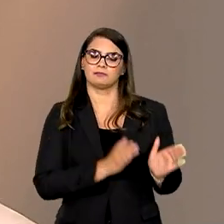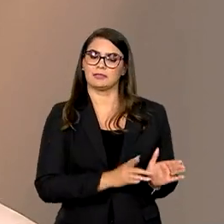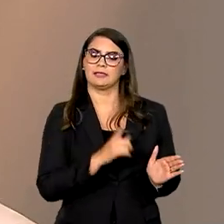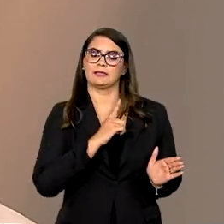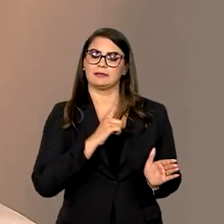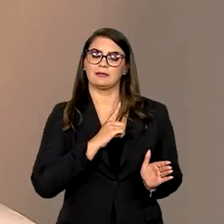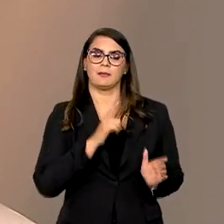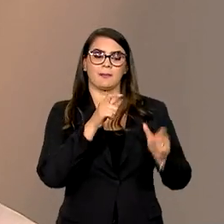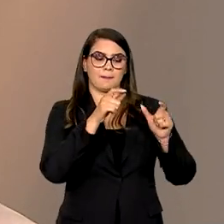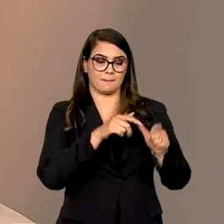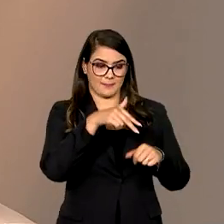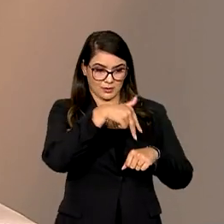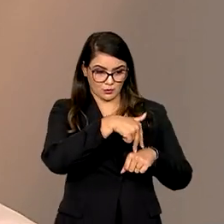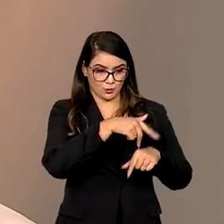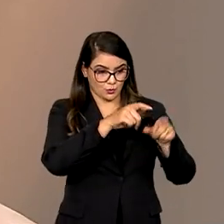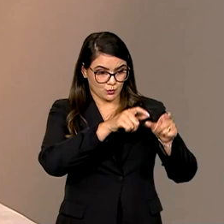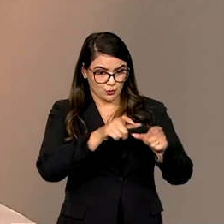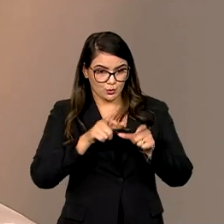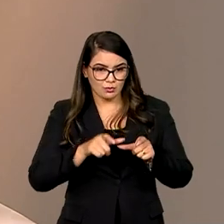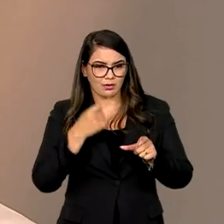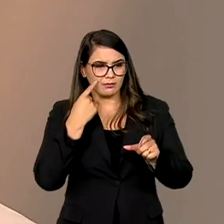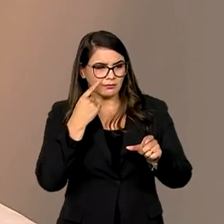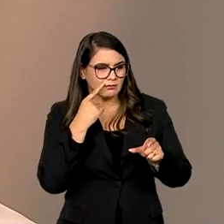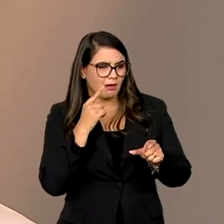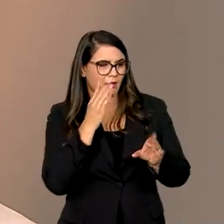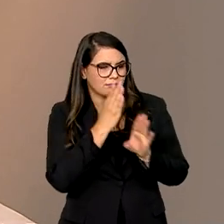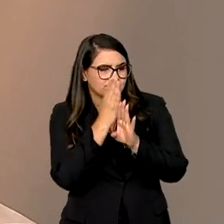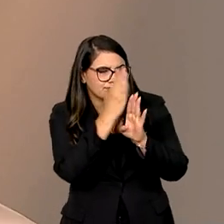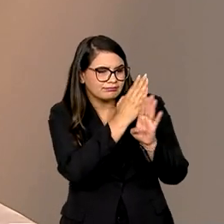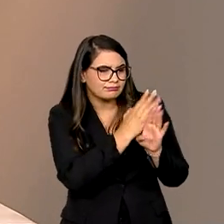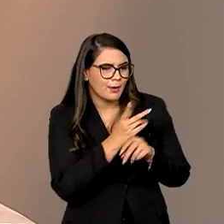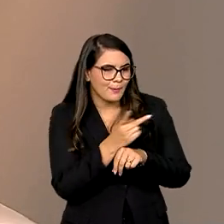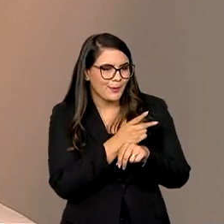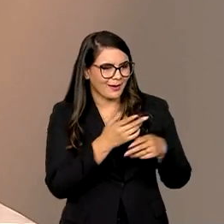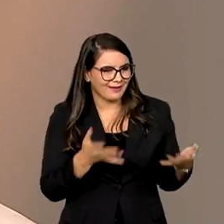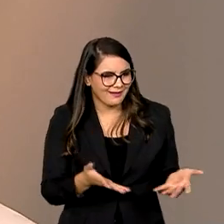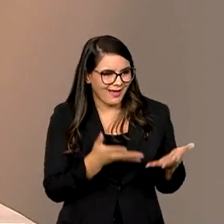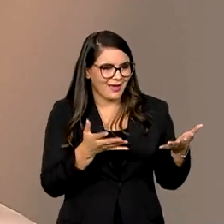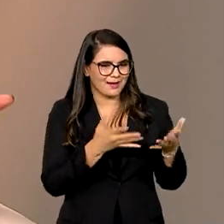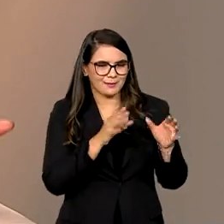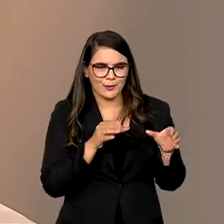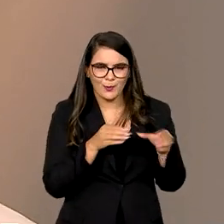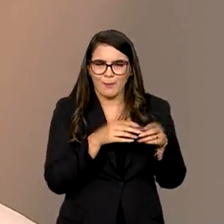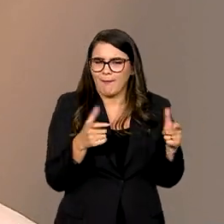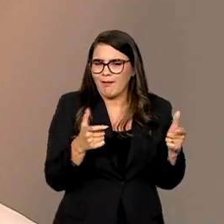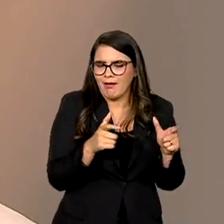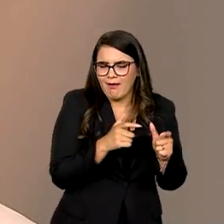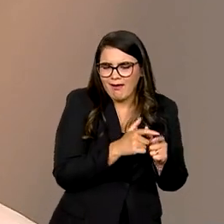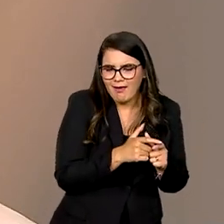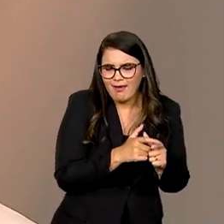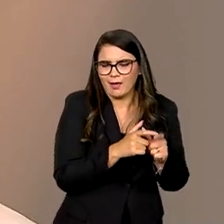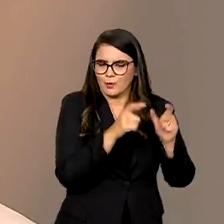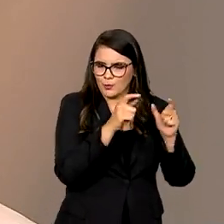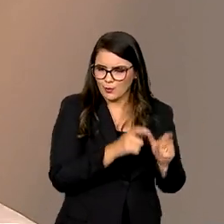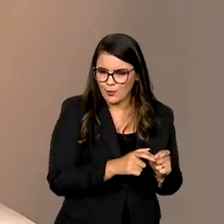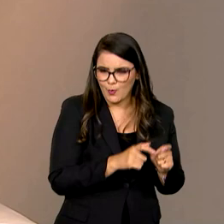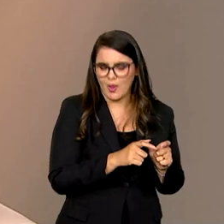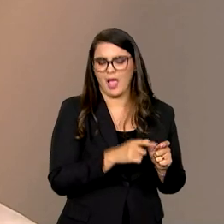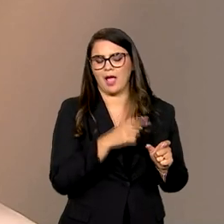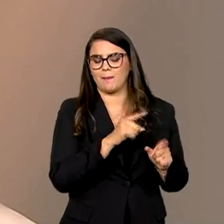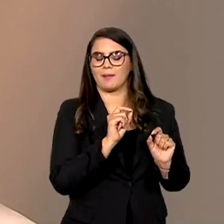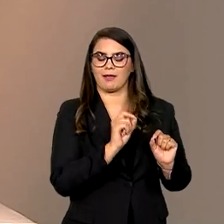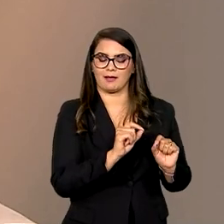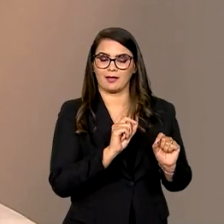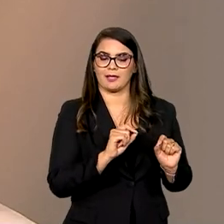agentes territoriais que estão ali mapeando, encontrando e animando pequenas comunidades e territórios para